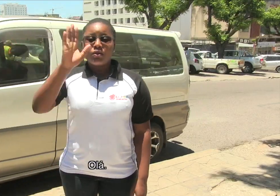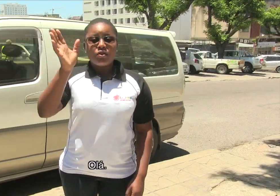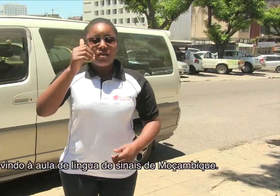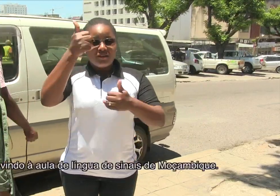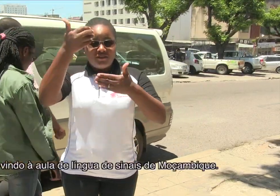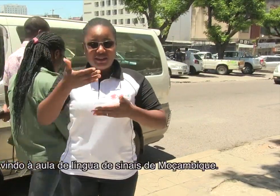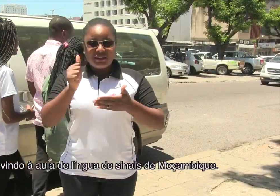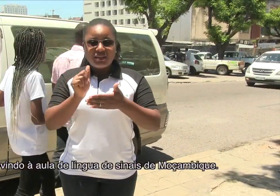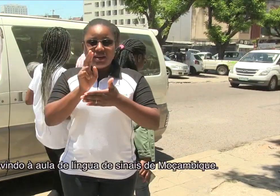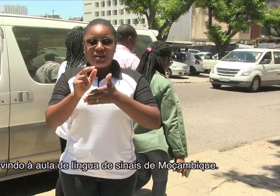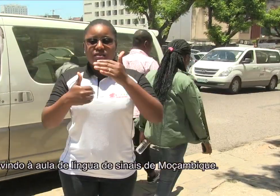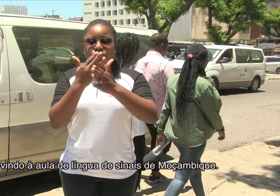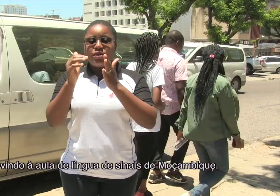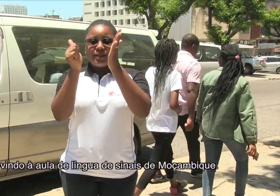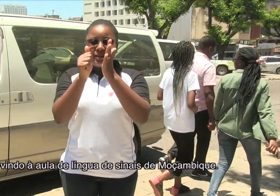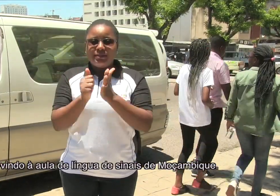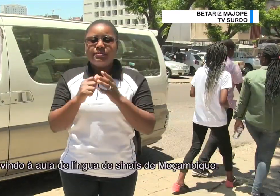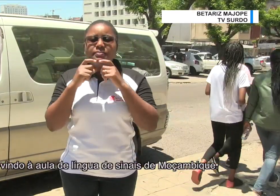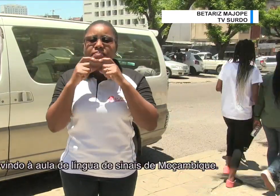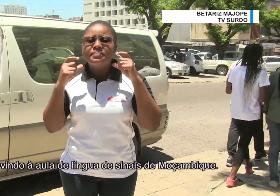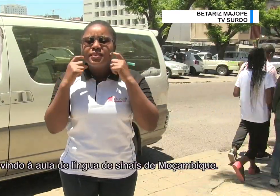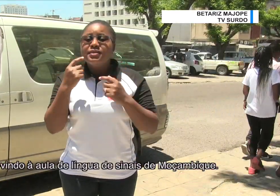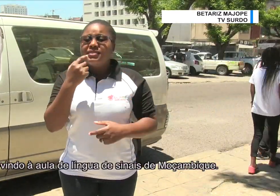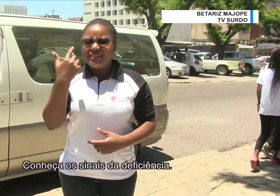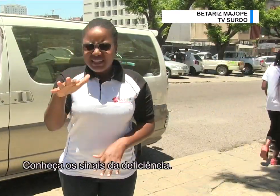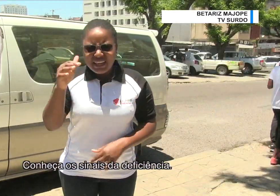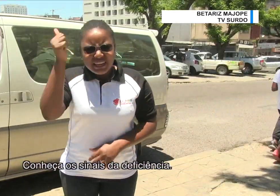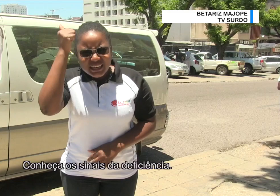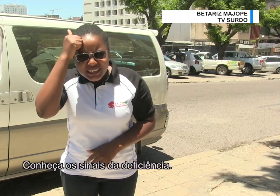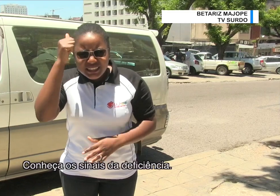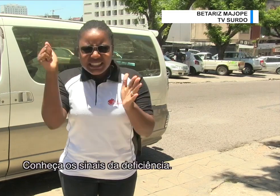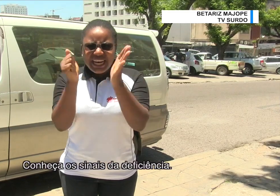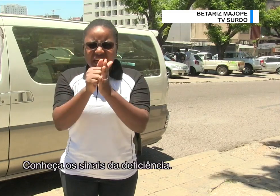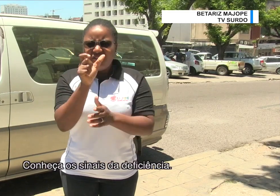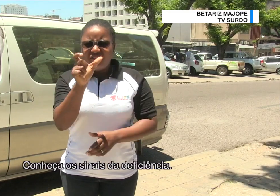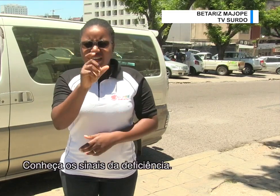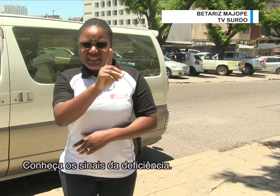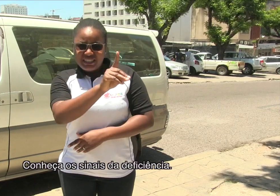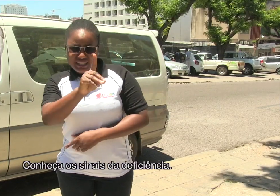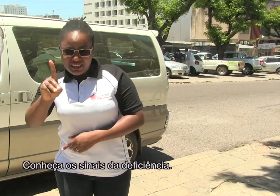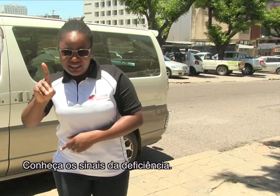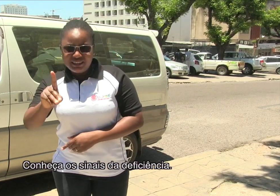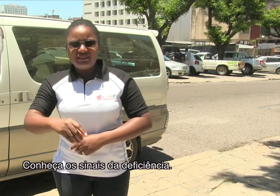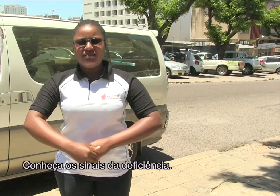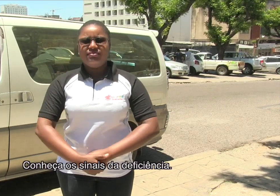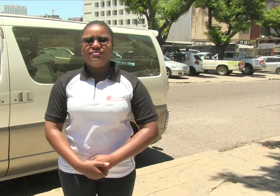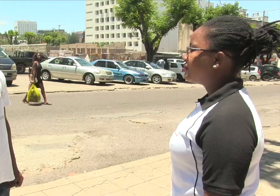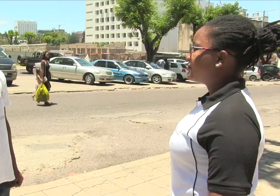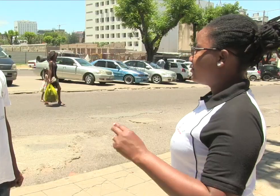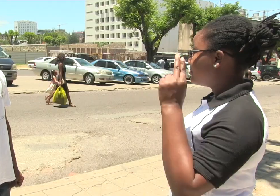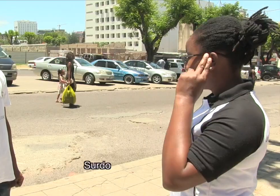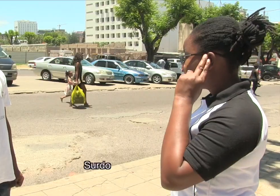Olá! Bem-vindo à aula de Língua de Sinais de Moçambique. Conheça os sinais da deficiência.